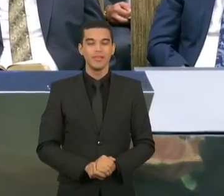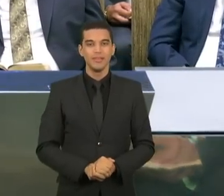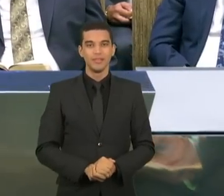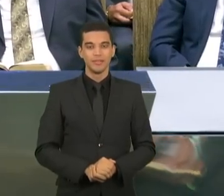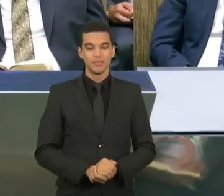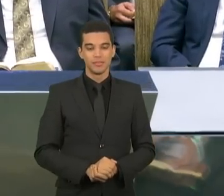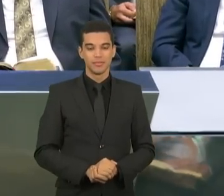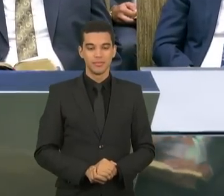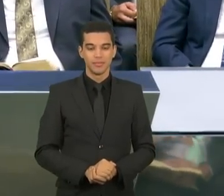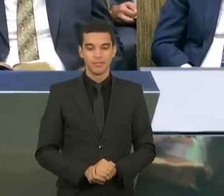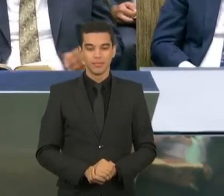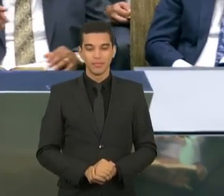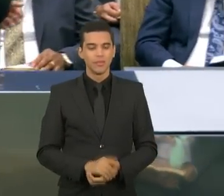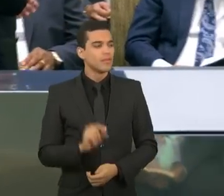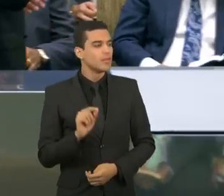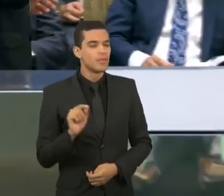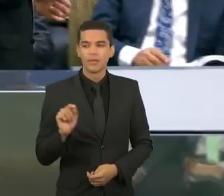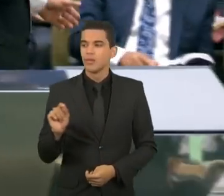É?